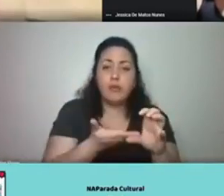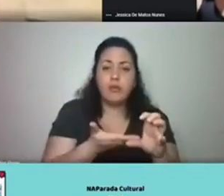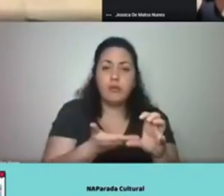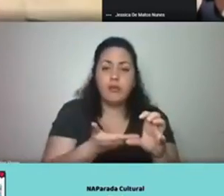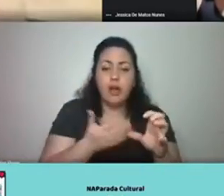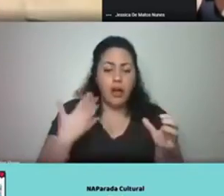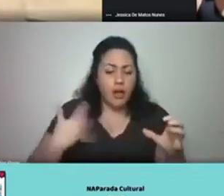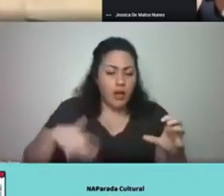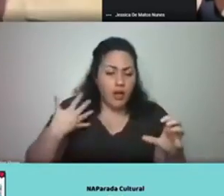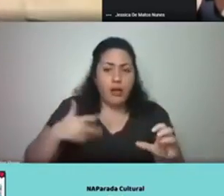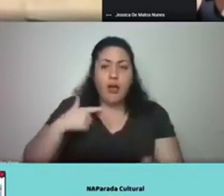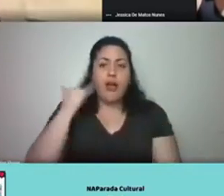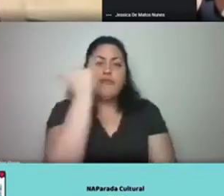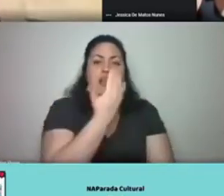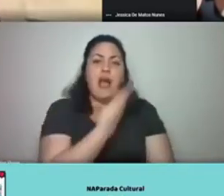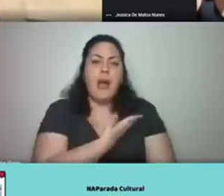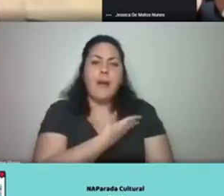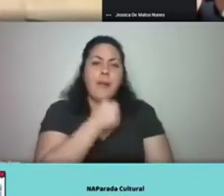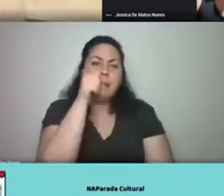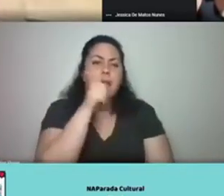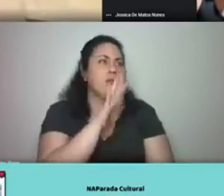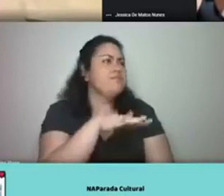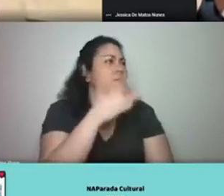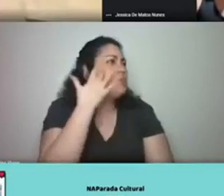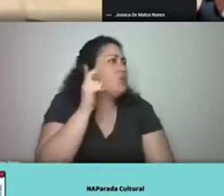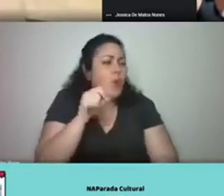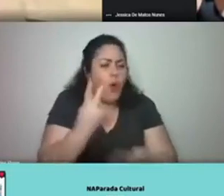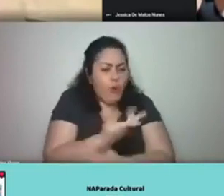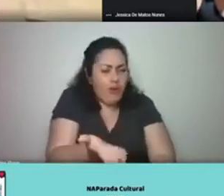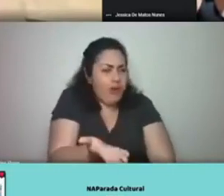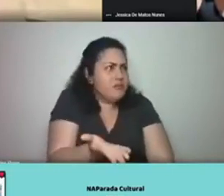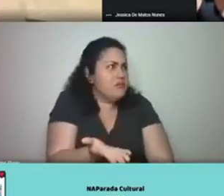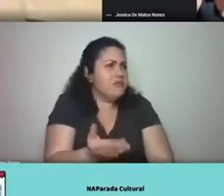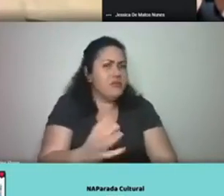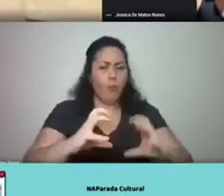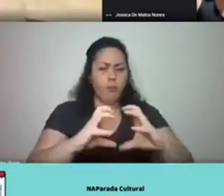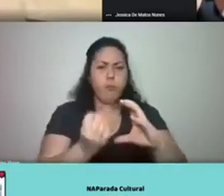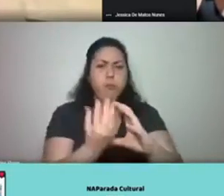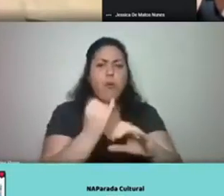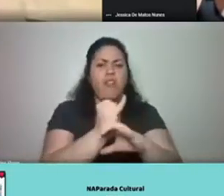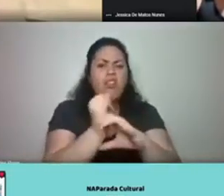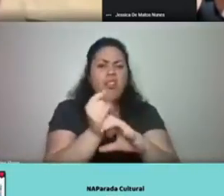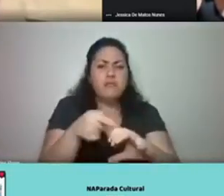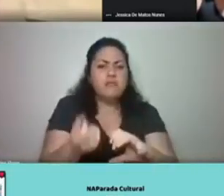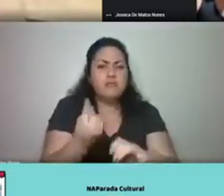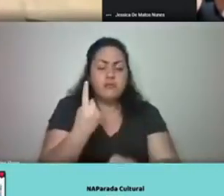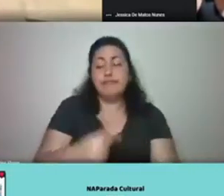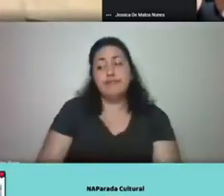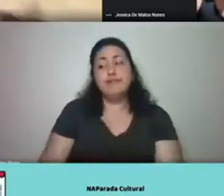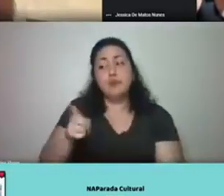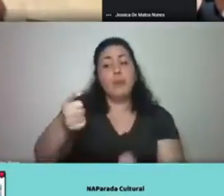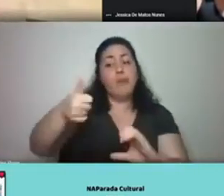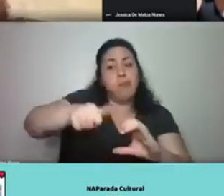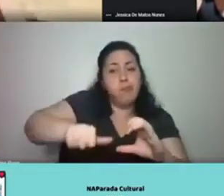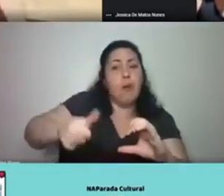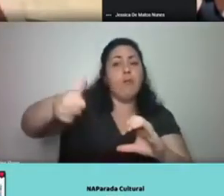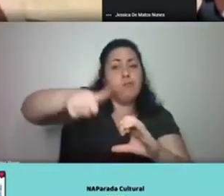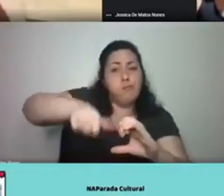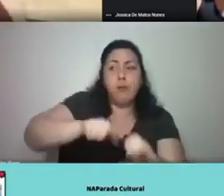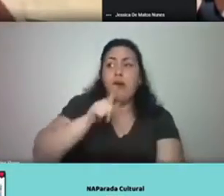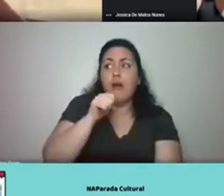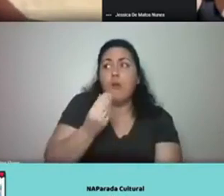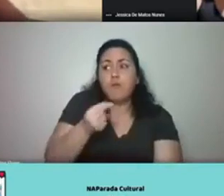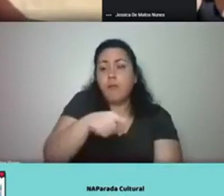disse assim: eu não sei o que está acontecendo com esse cacto, né? E a amiga disse assim: tu tá regando demais, tu afogou o